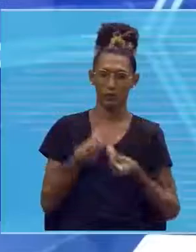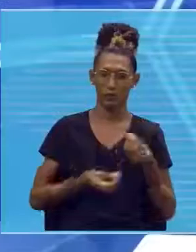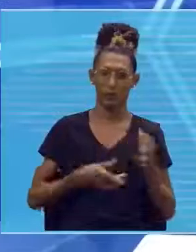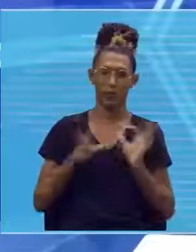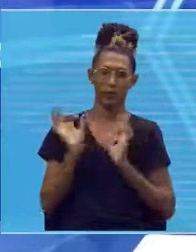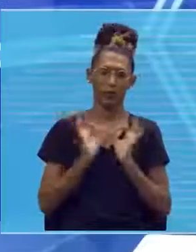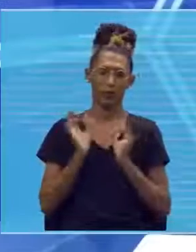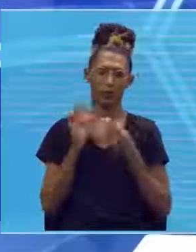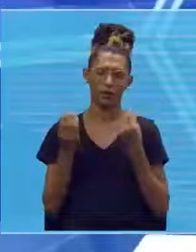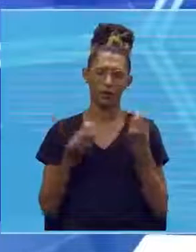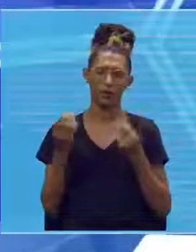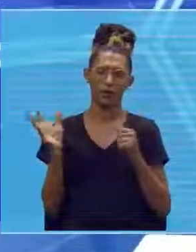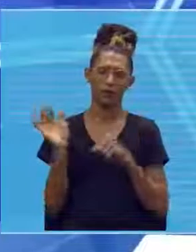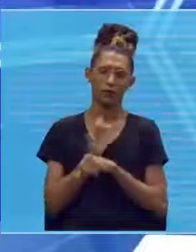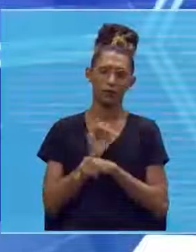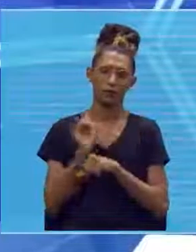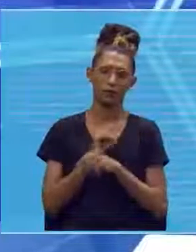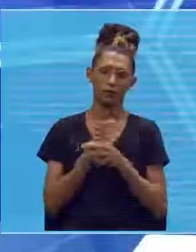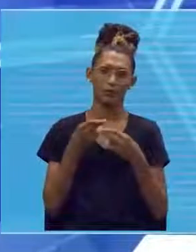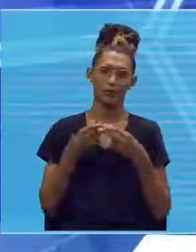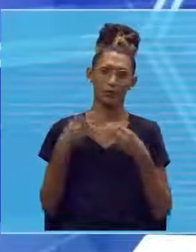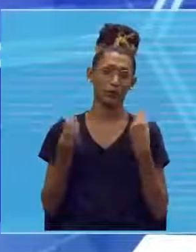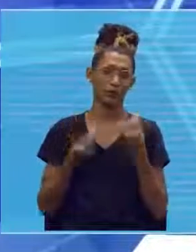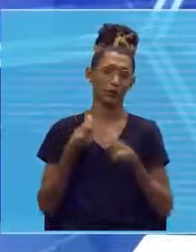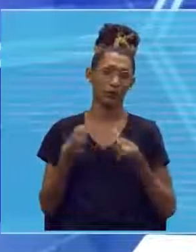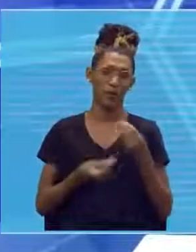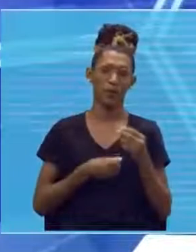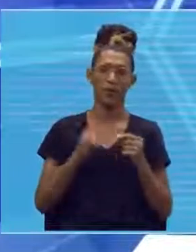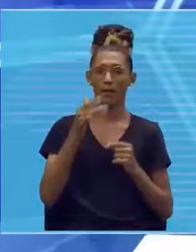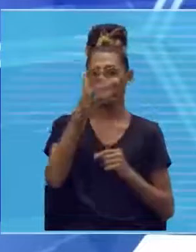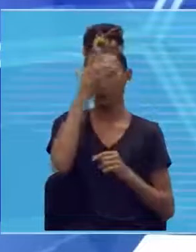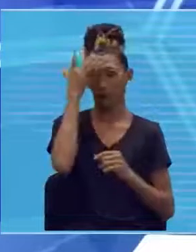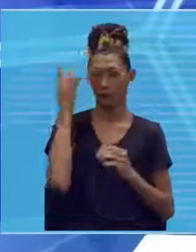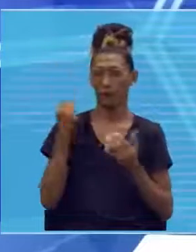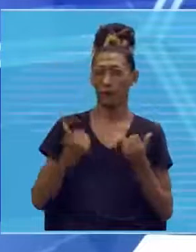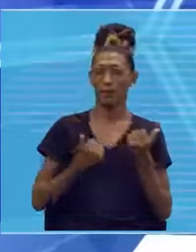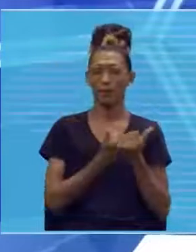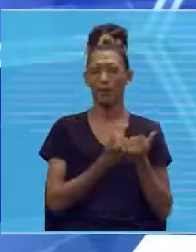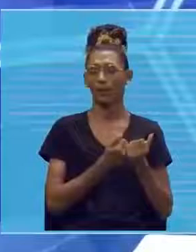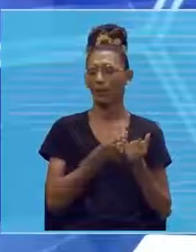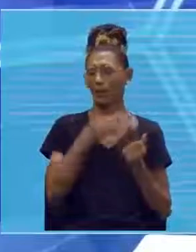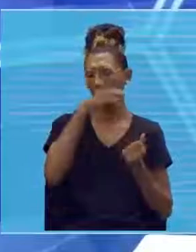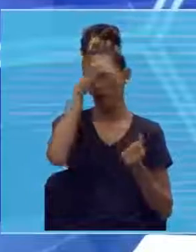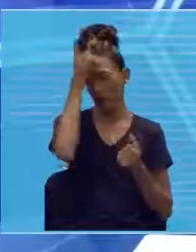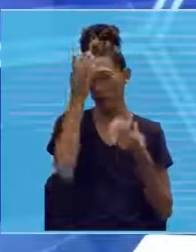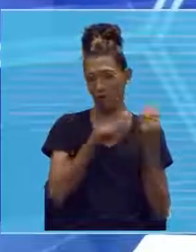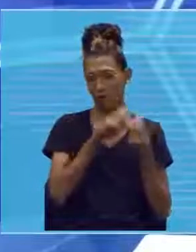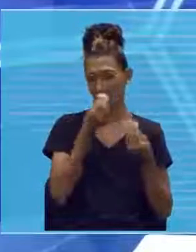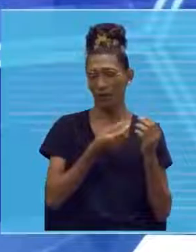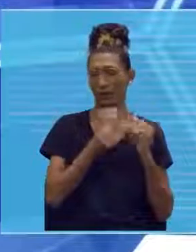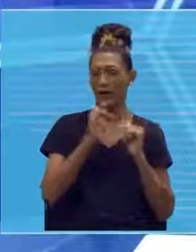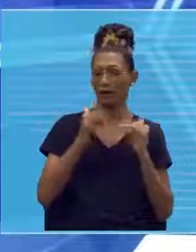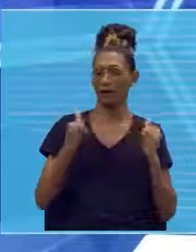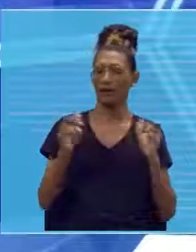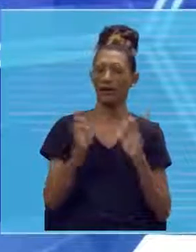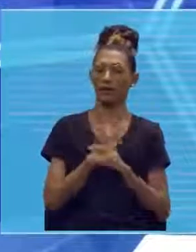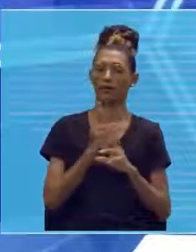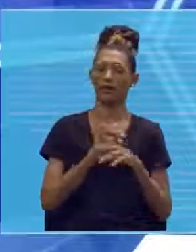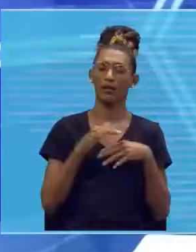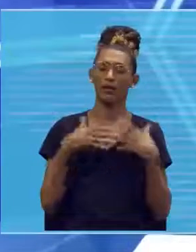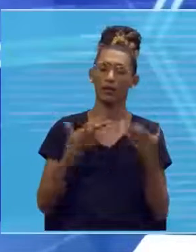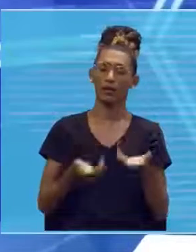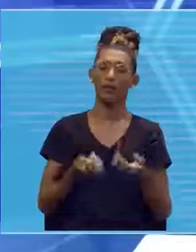Quais as ferramentas foram usadas quem foi que auxiliou a criar Quais as energias estão relacionadas com isso